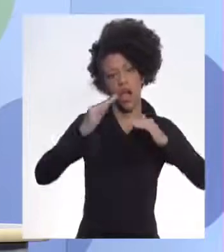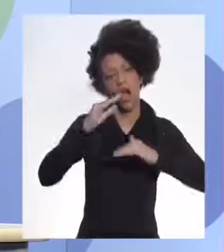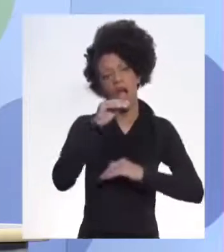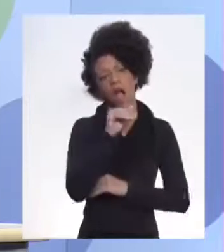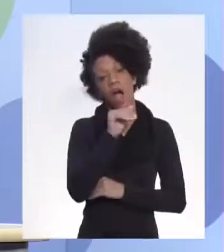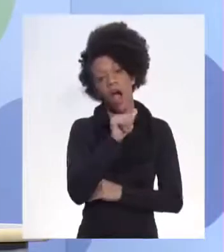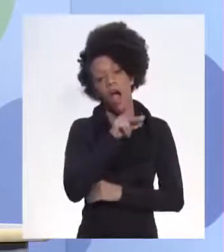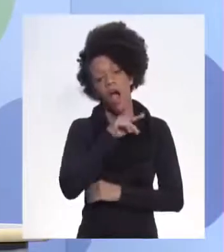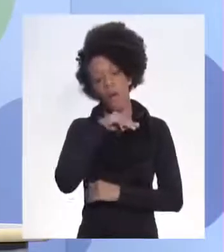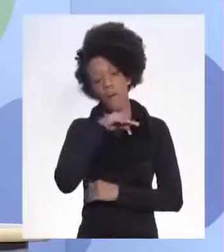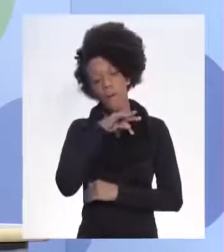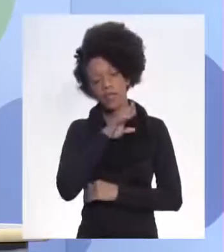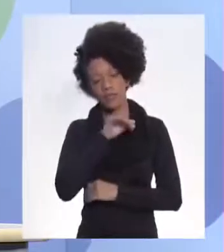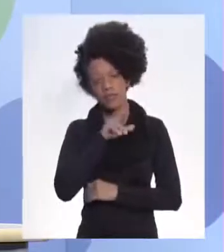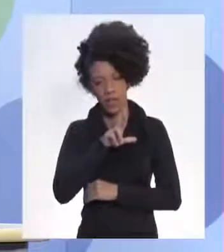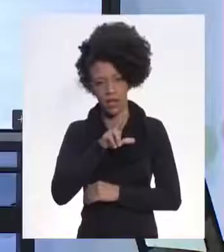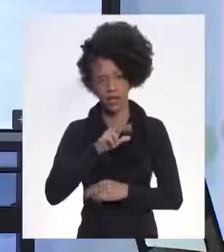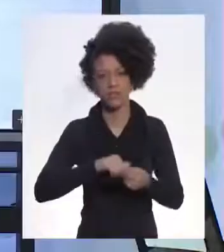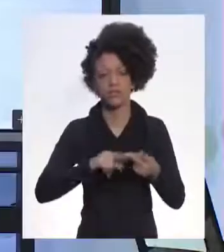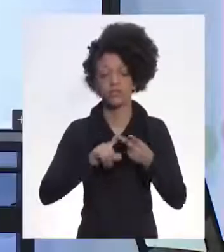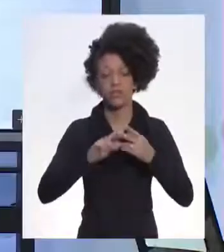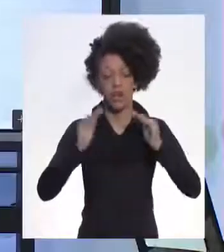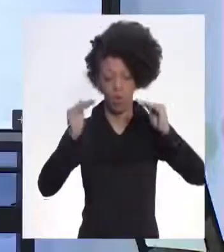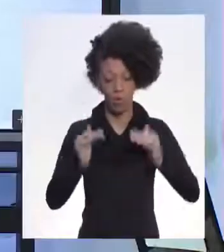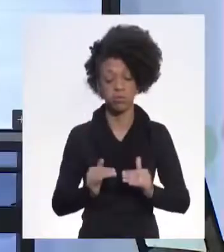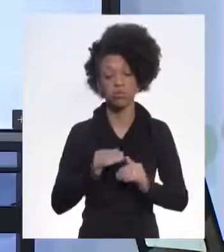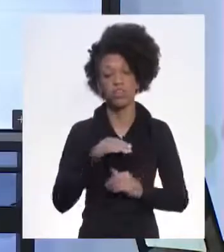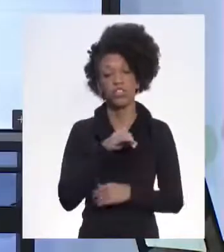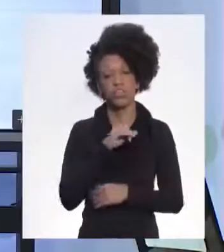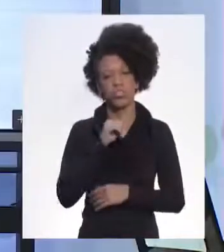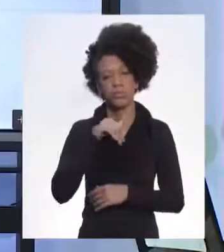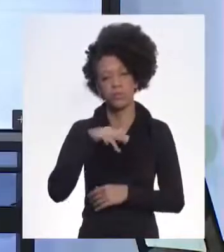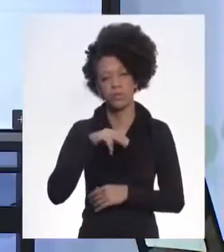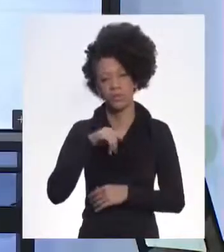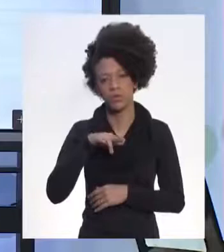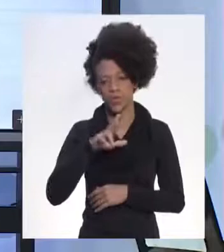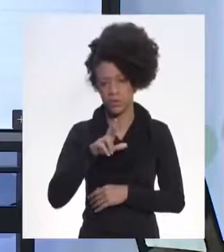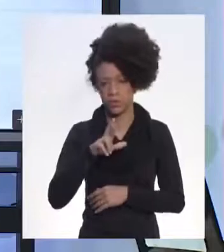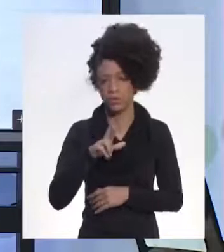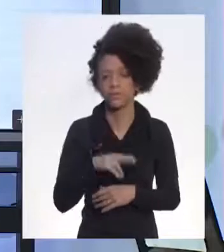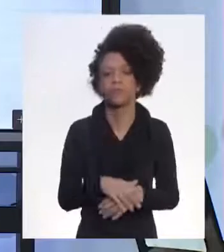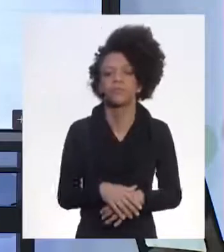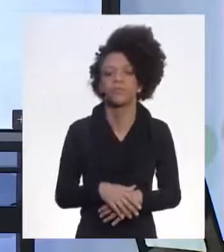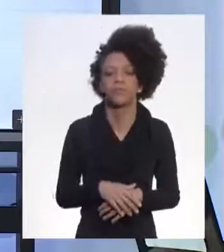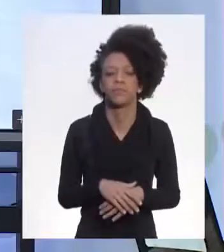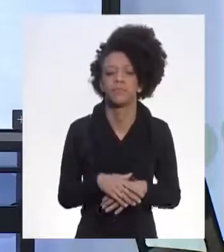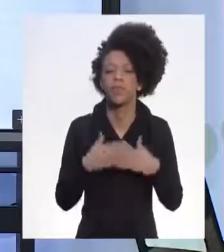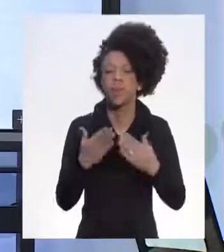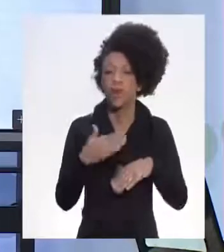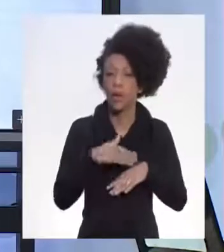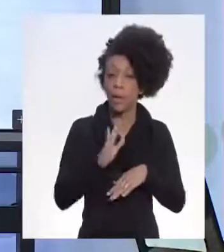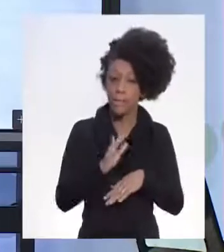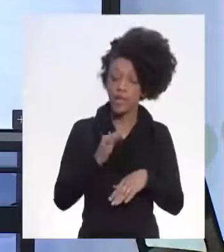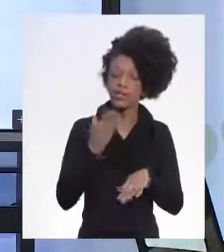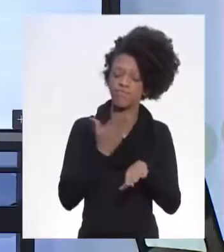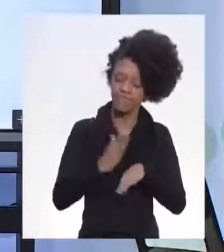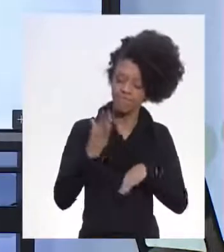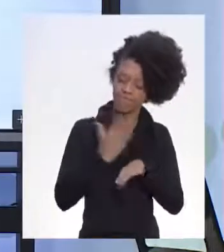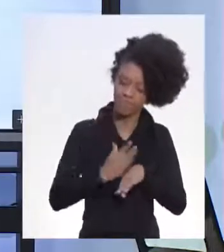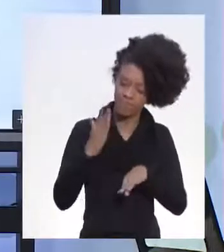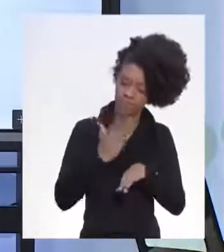do subtrair ou dividir. Isso mesmo, né? Como nós colocamos até a relação à primeira, né? Quanto mais você estuda, ou